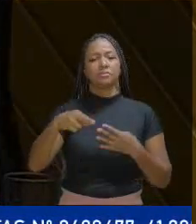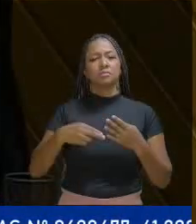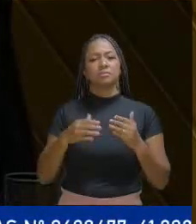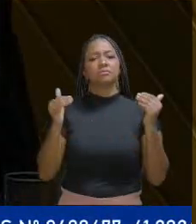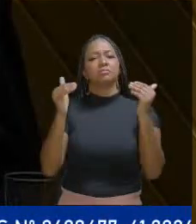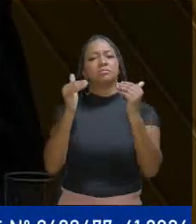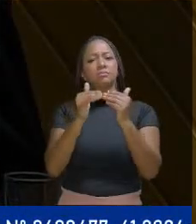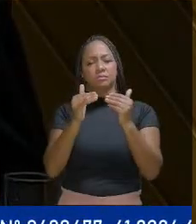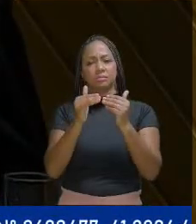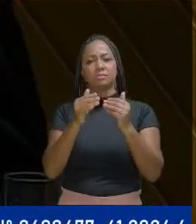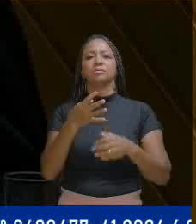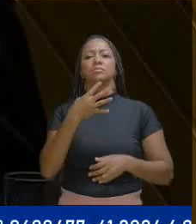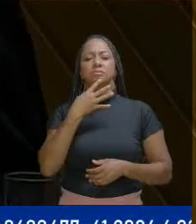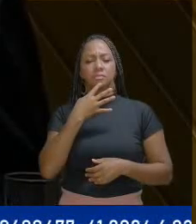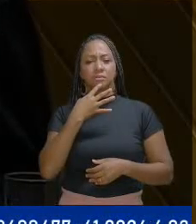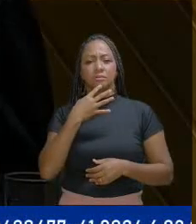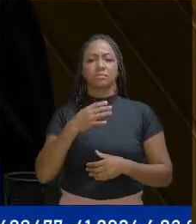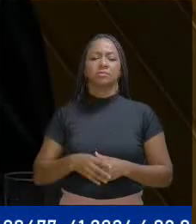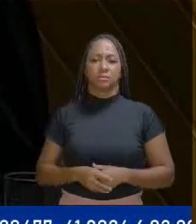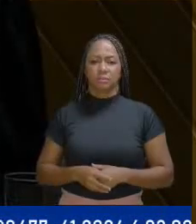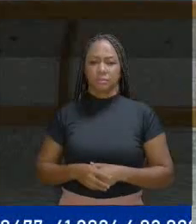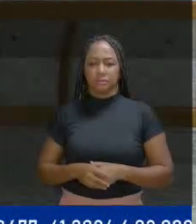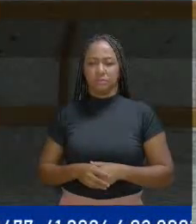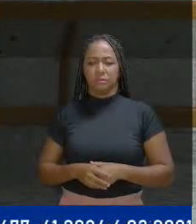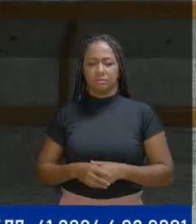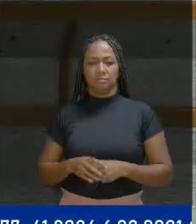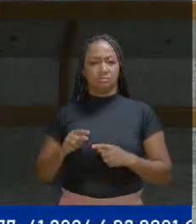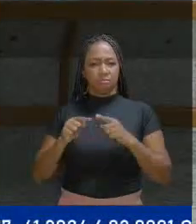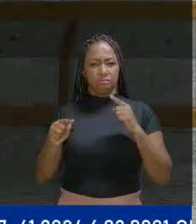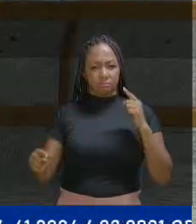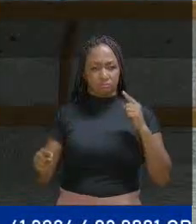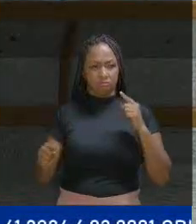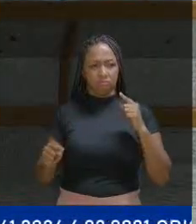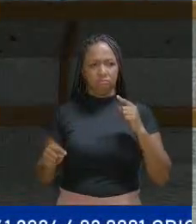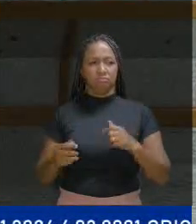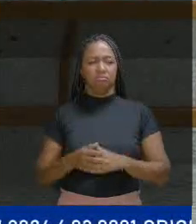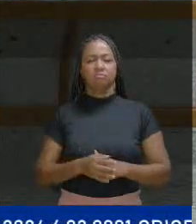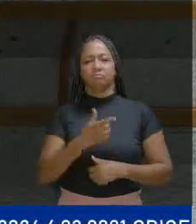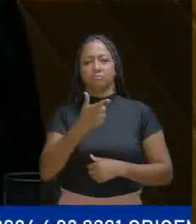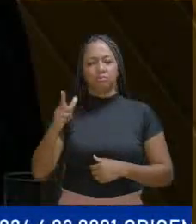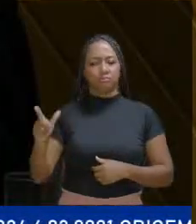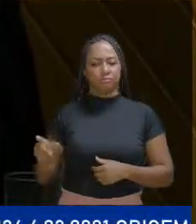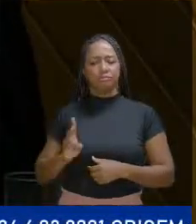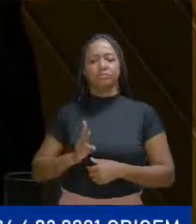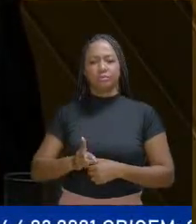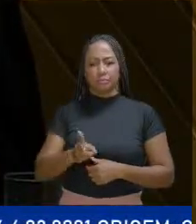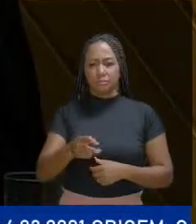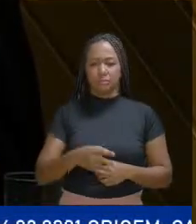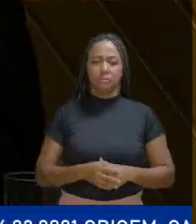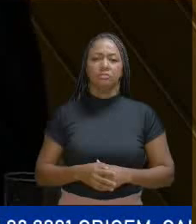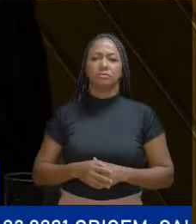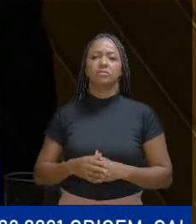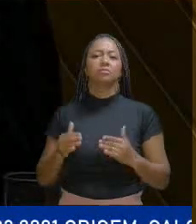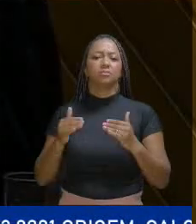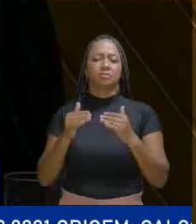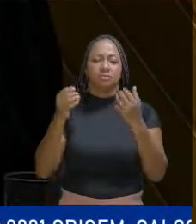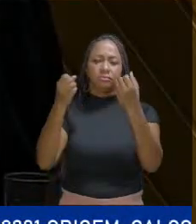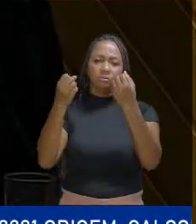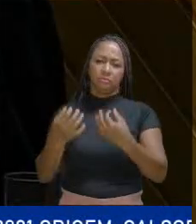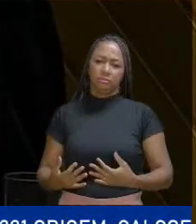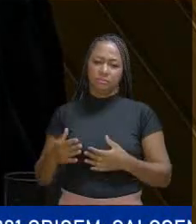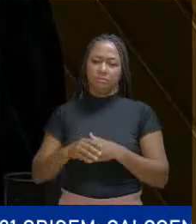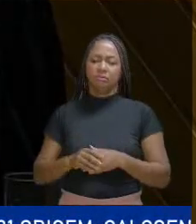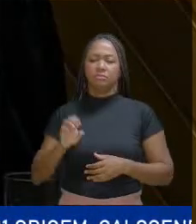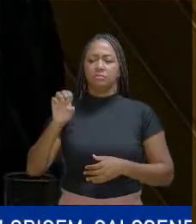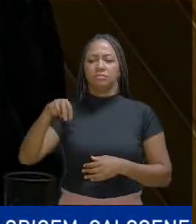é adequado e tempestivo, dele conheço. Há alguma objeção ao conhecimento? Nenhuma, pode prosseguir, excelência. Conforme narrado, Enildo